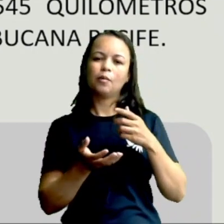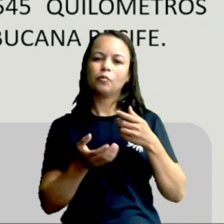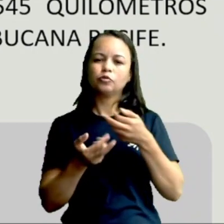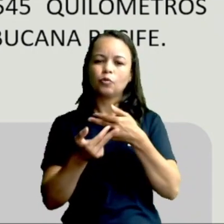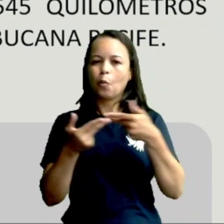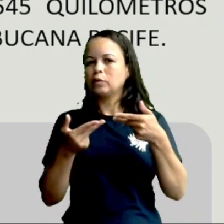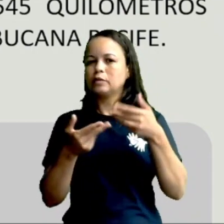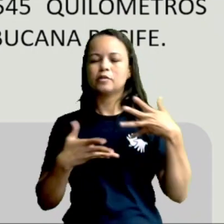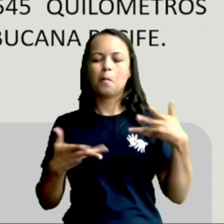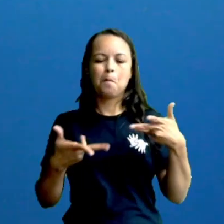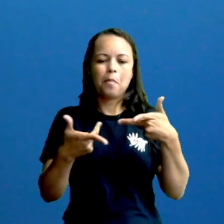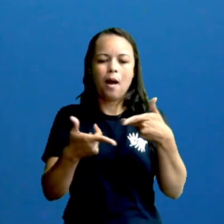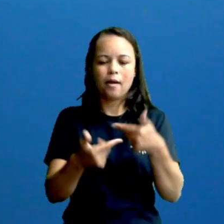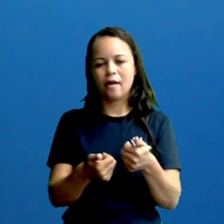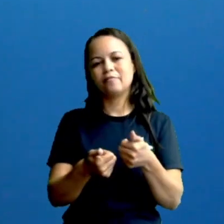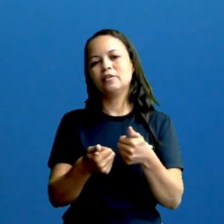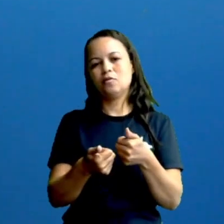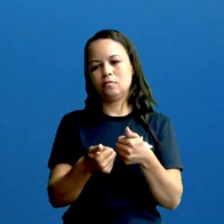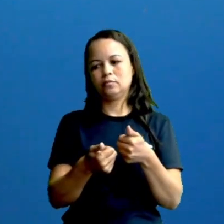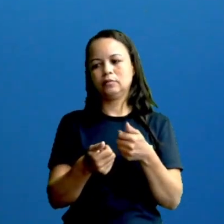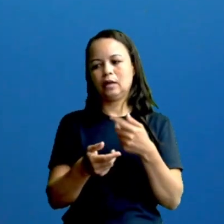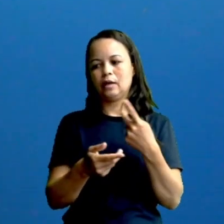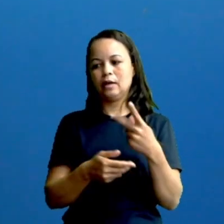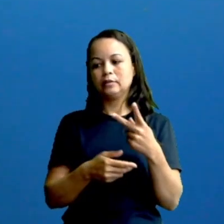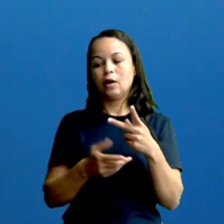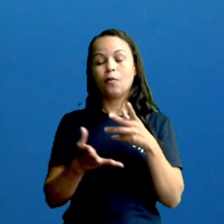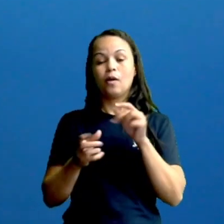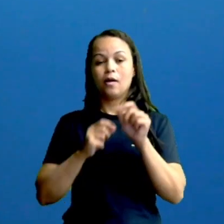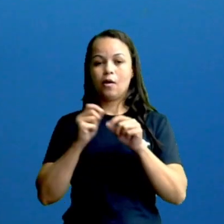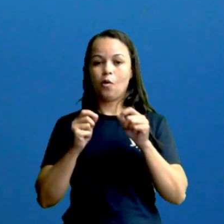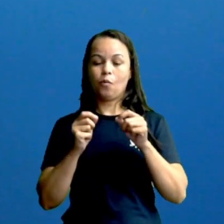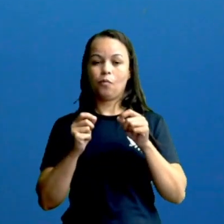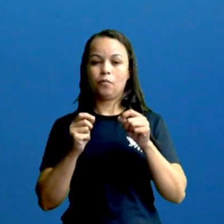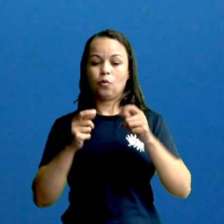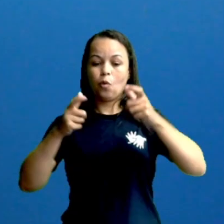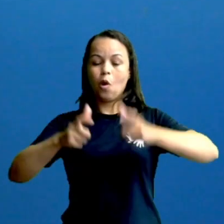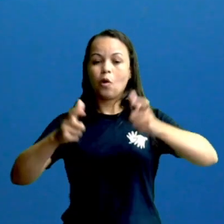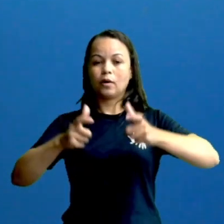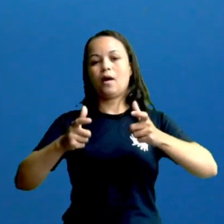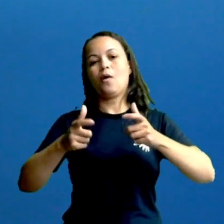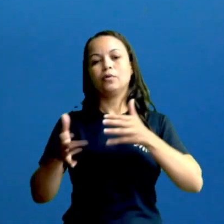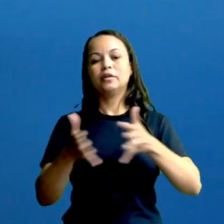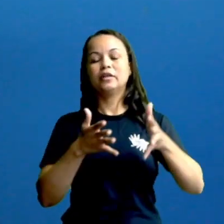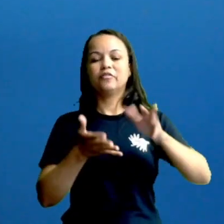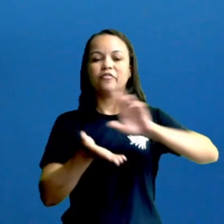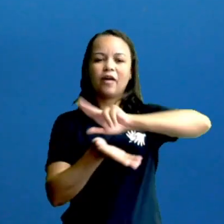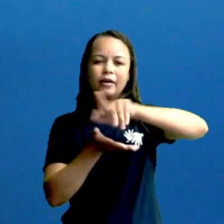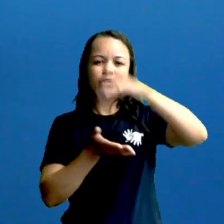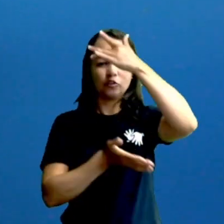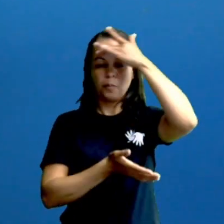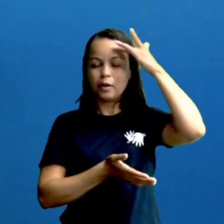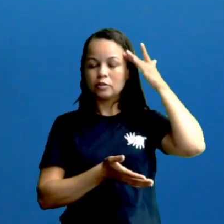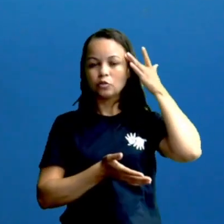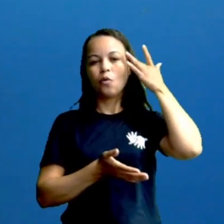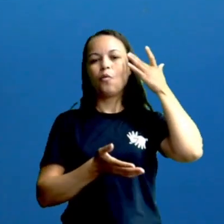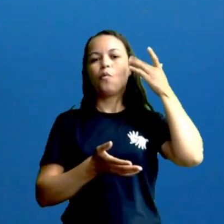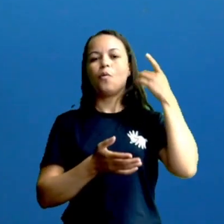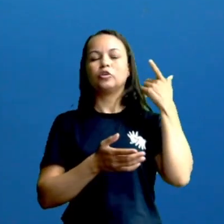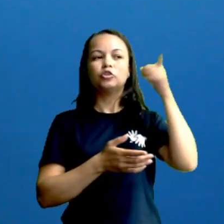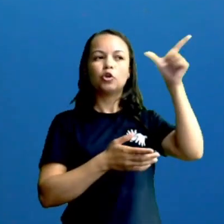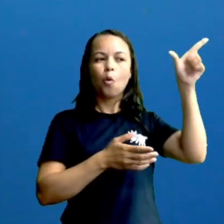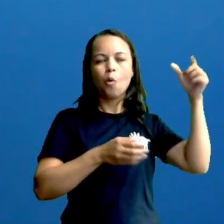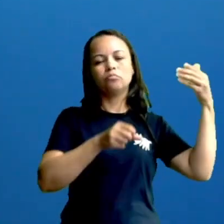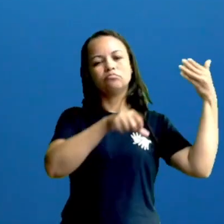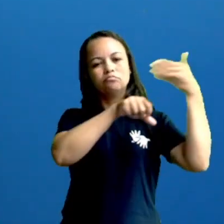certo? Então, é um ponto que vem muita gente de fora, tem muita gente de outras cidades no nosso